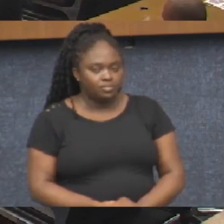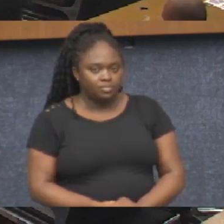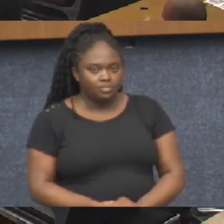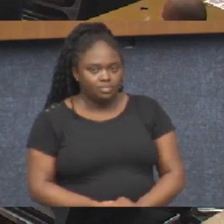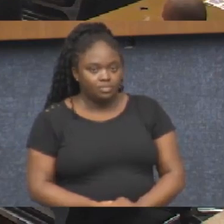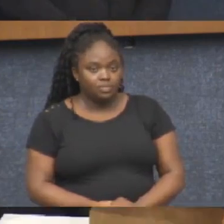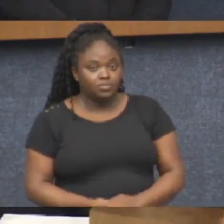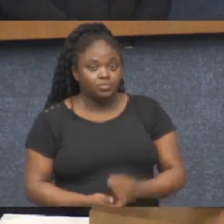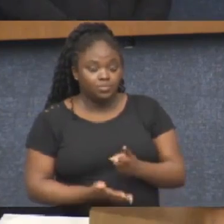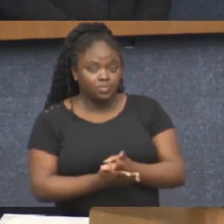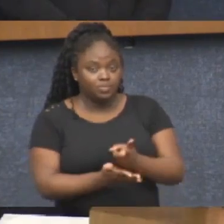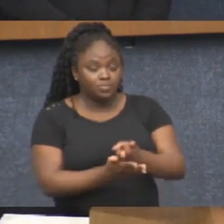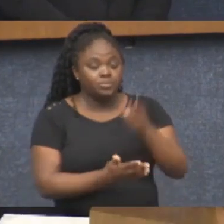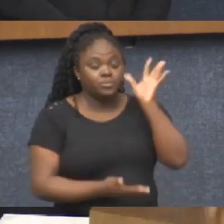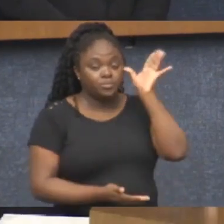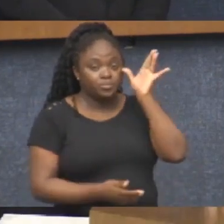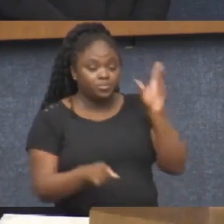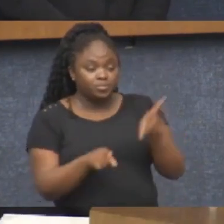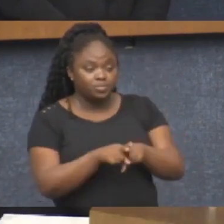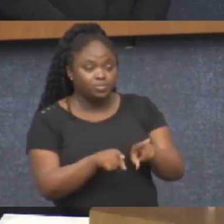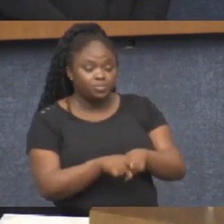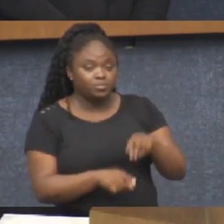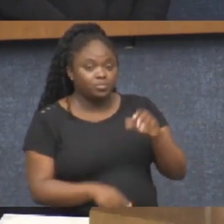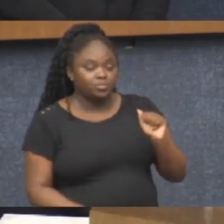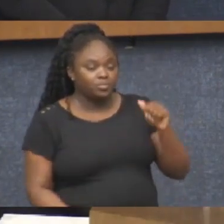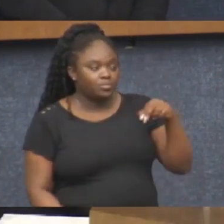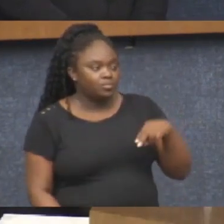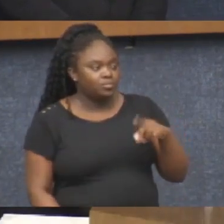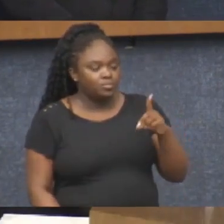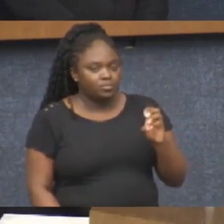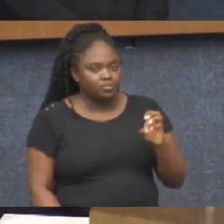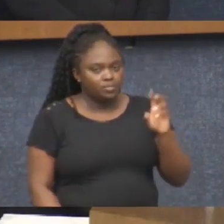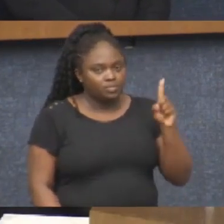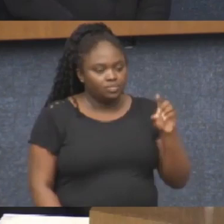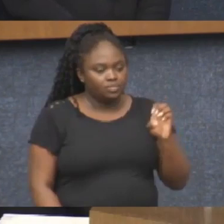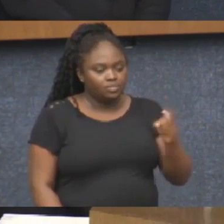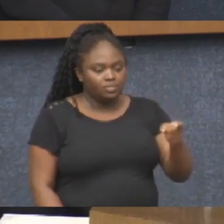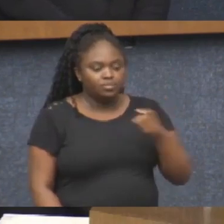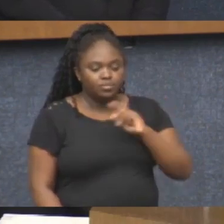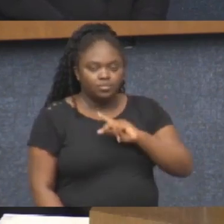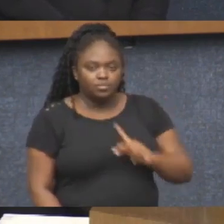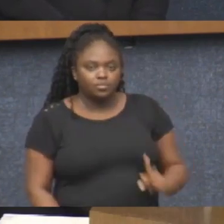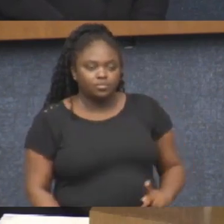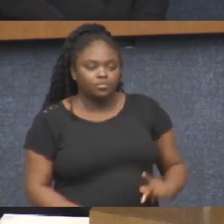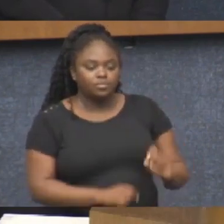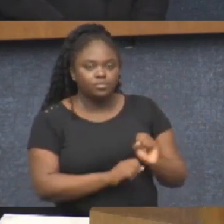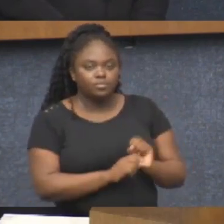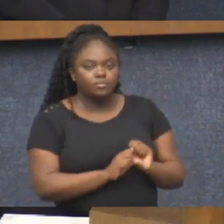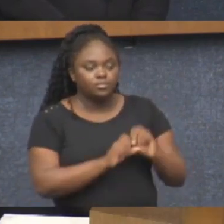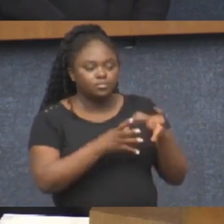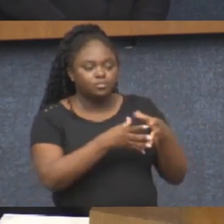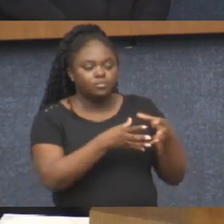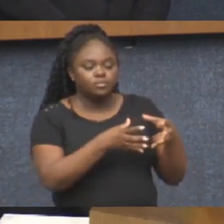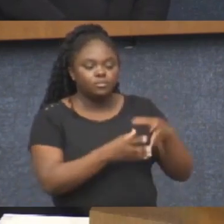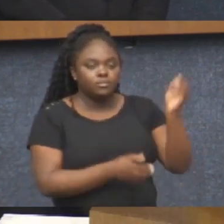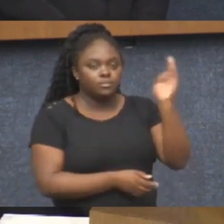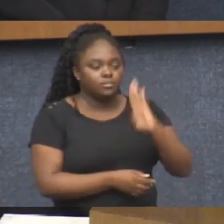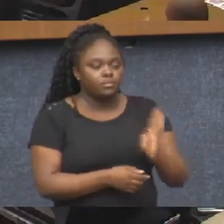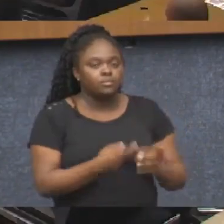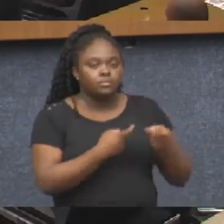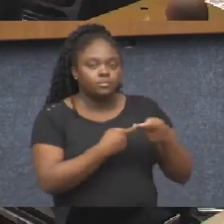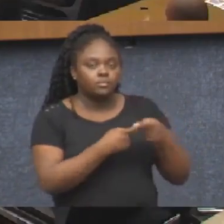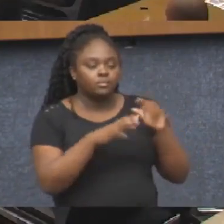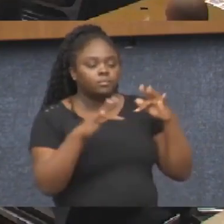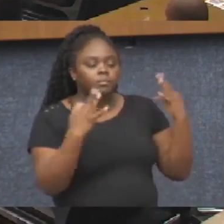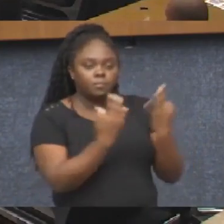E, na sequência, ouviremos também a breve saudação de Daniel Knupp, ex-presidente da Sociedade Brasileira de Medicina de Família